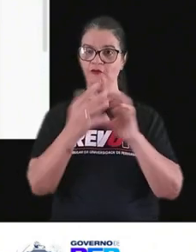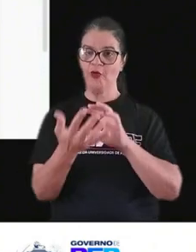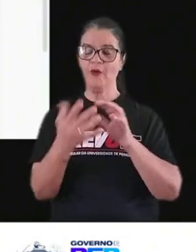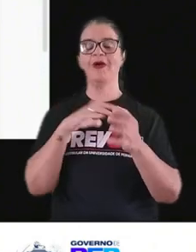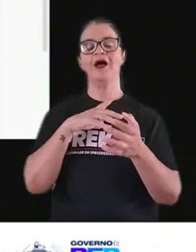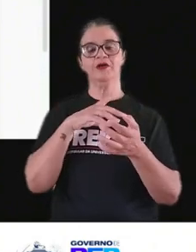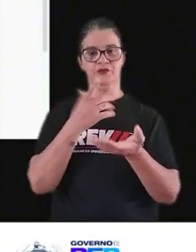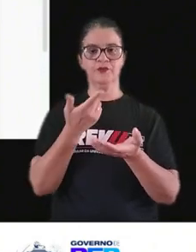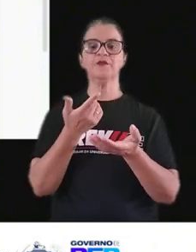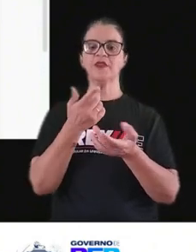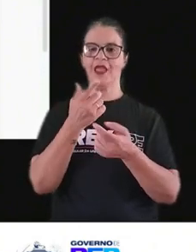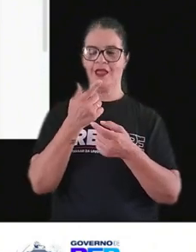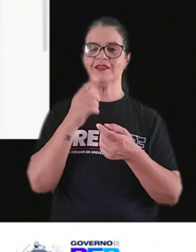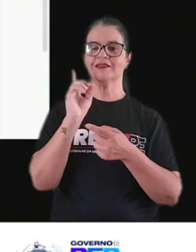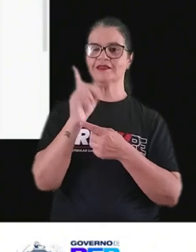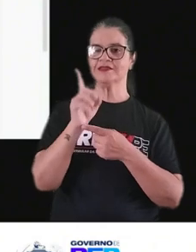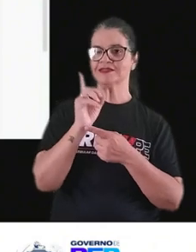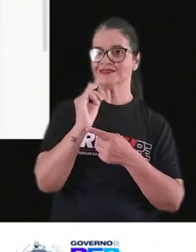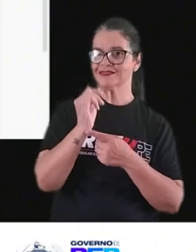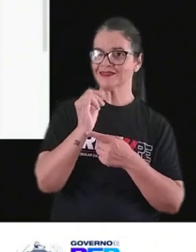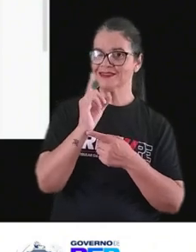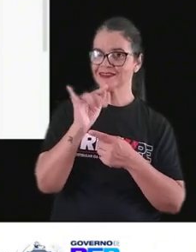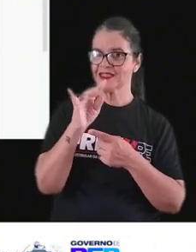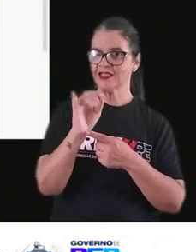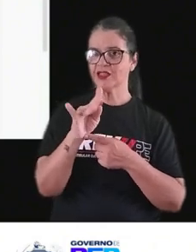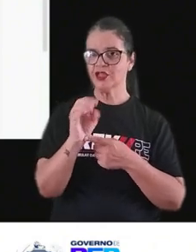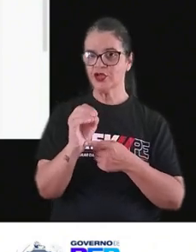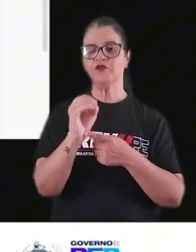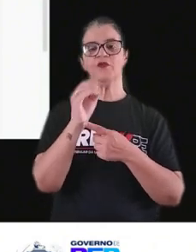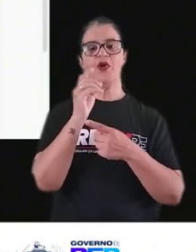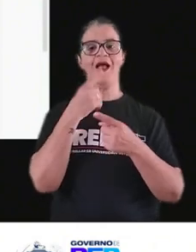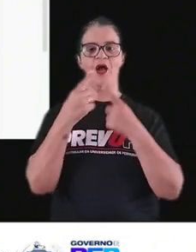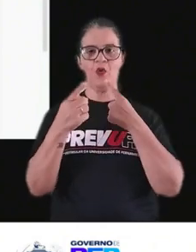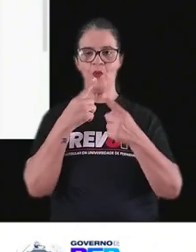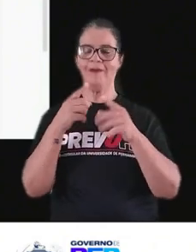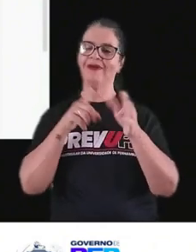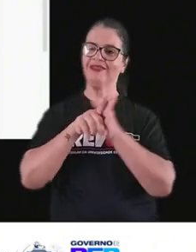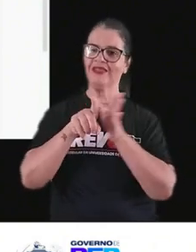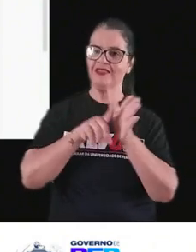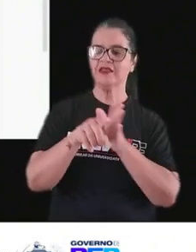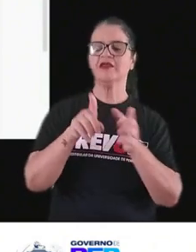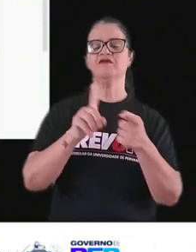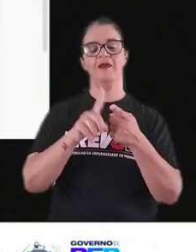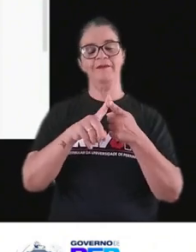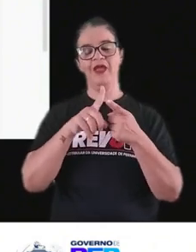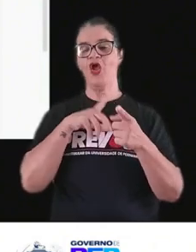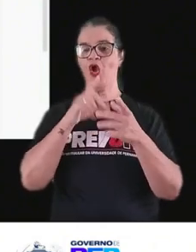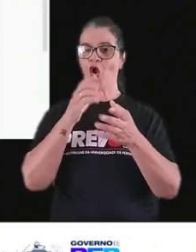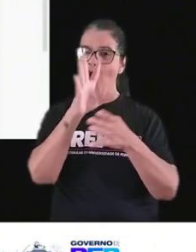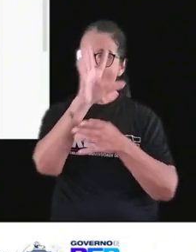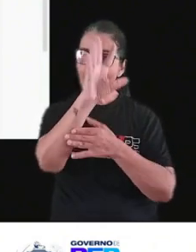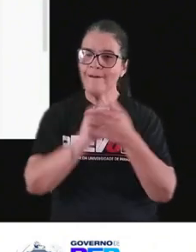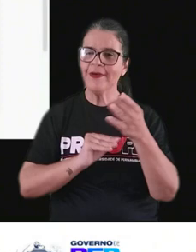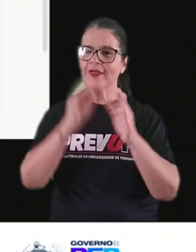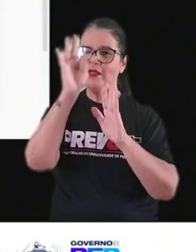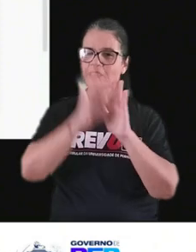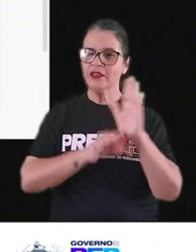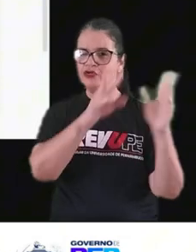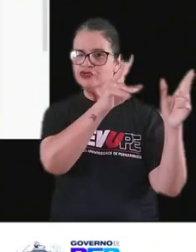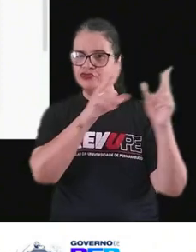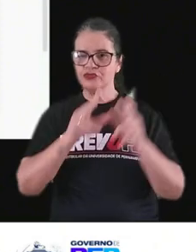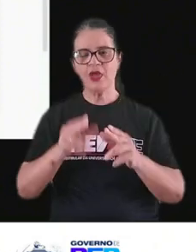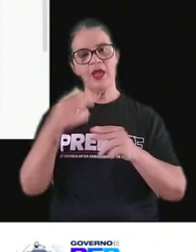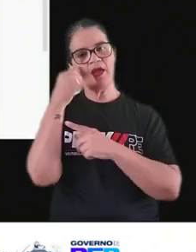dissertativo argumentativo além disso é importante evitar papiar tristes integralmente da proposta de redação